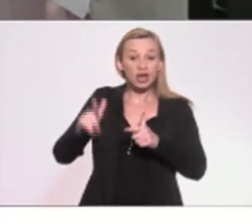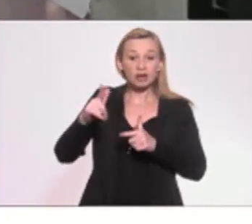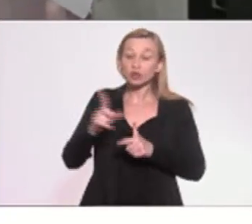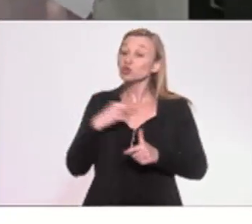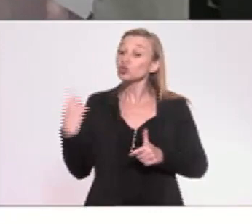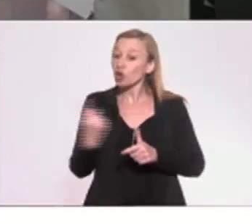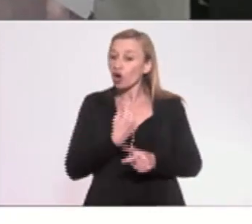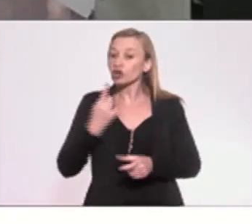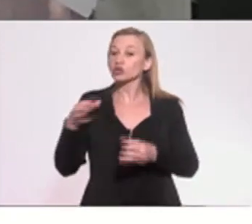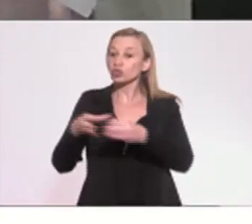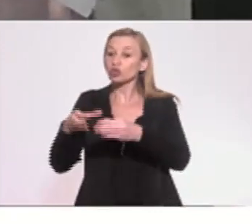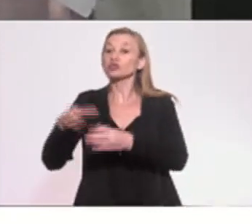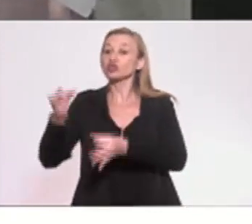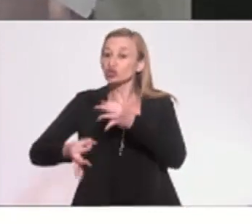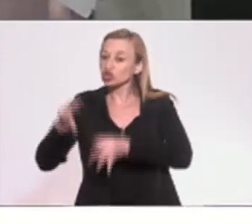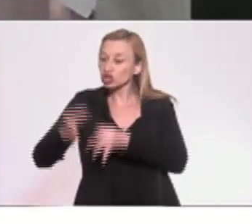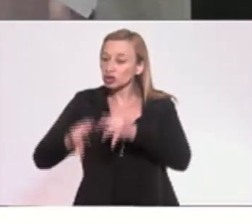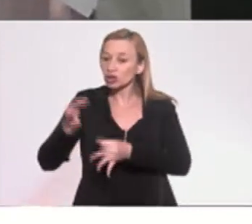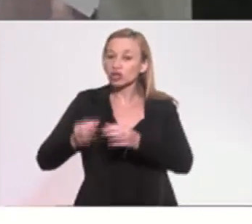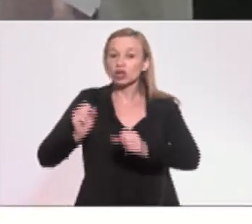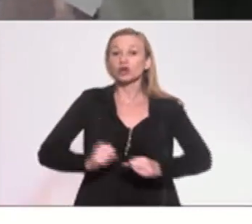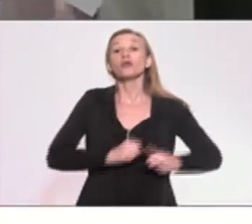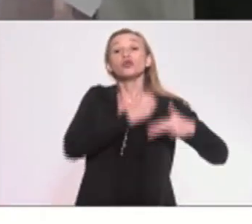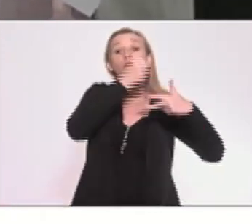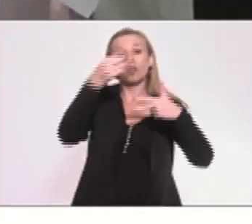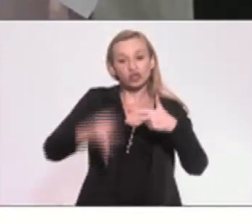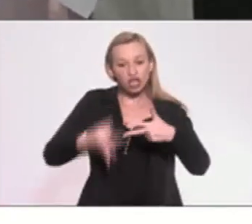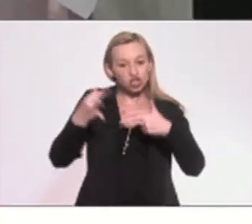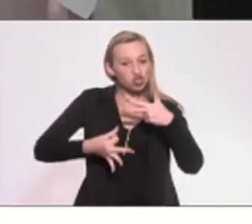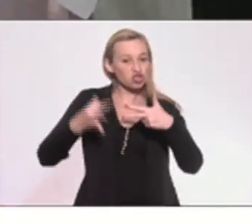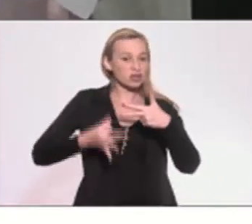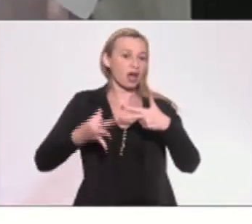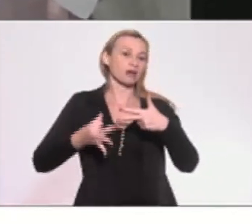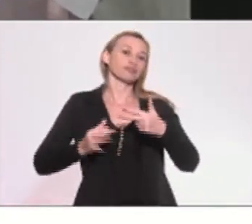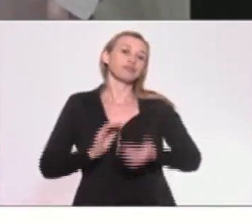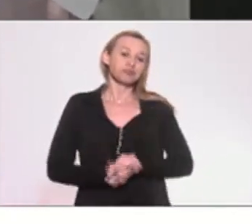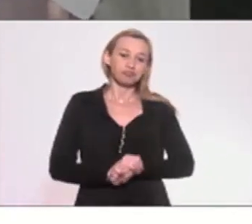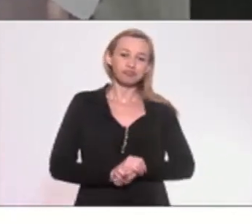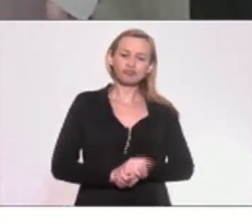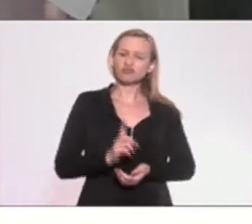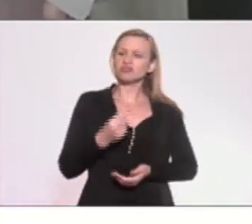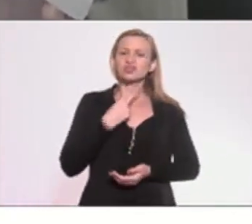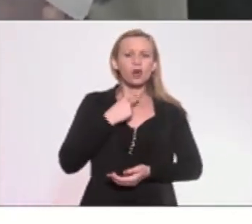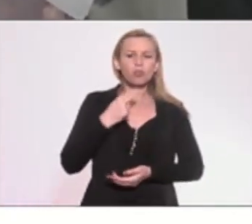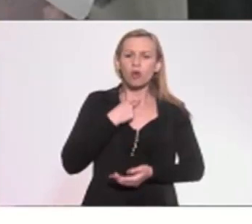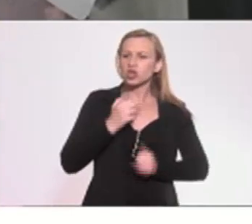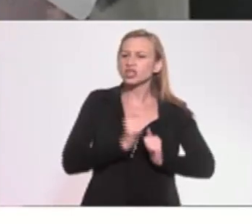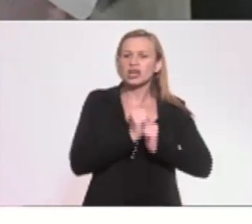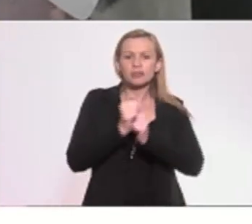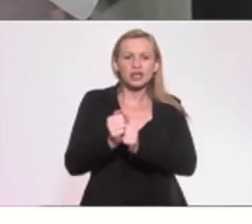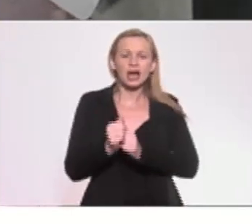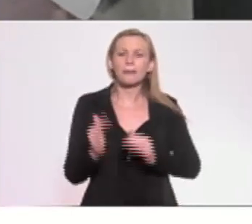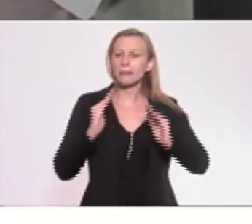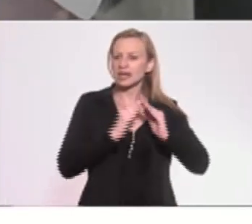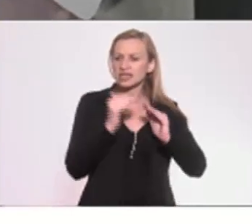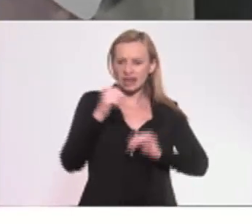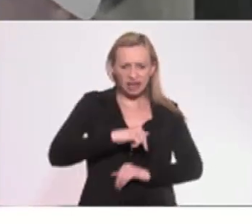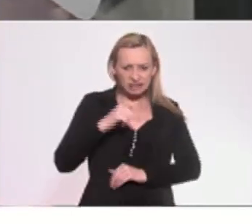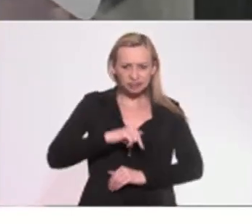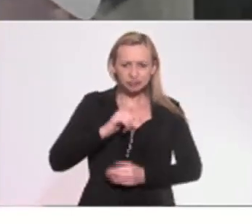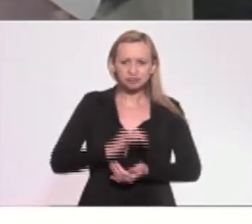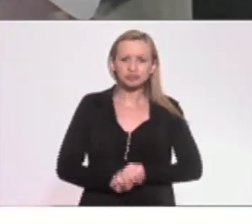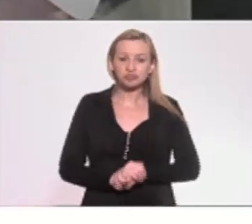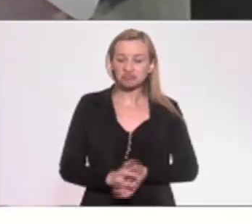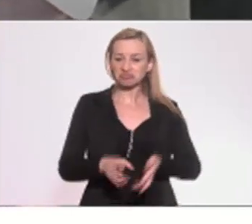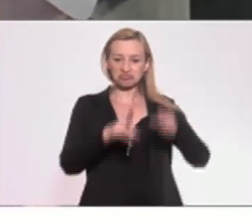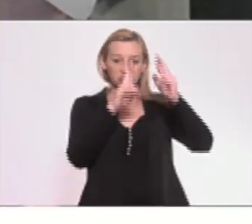nosso judiciário, do poder judiciário. E não pode encaminhar para essa casa